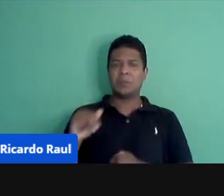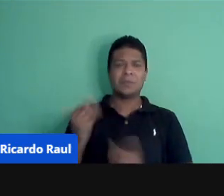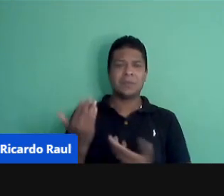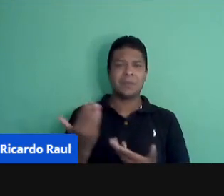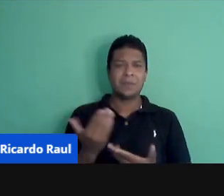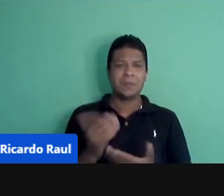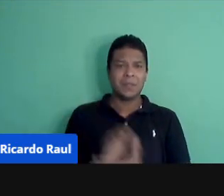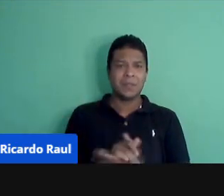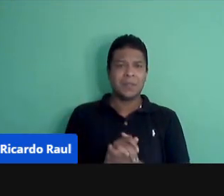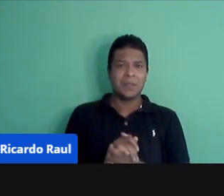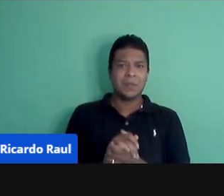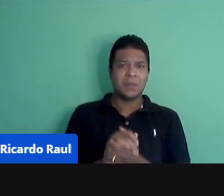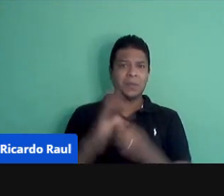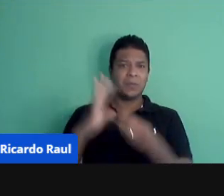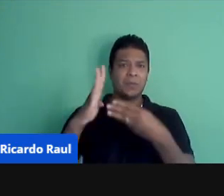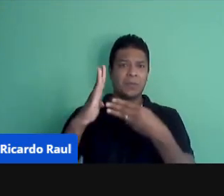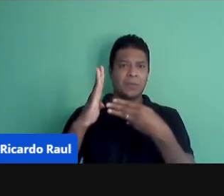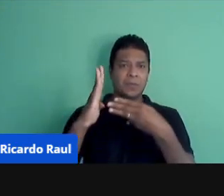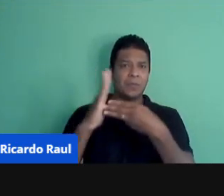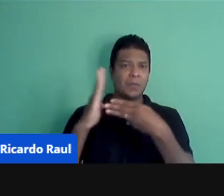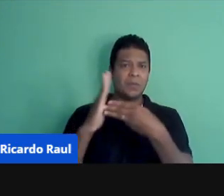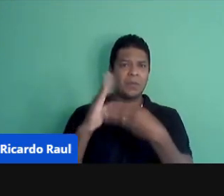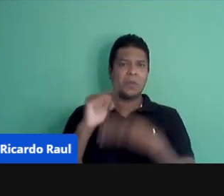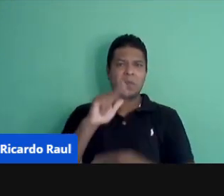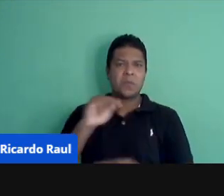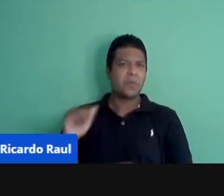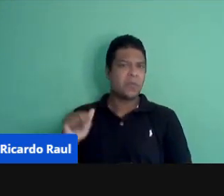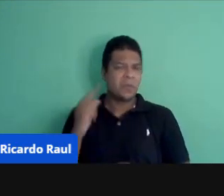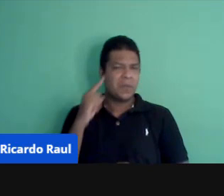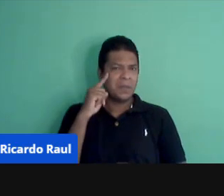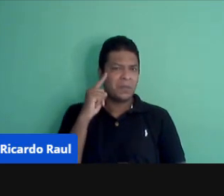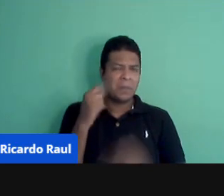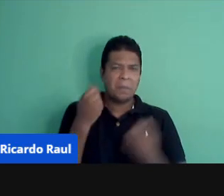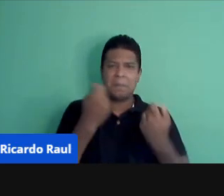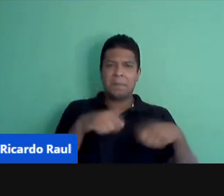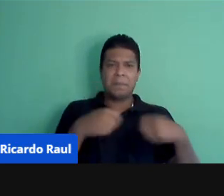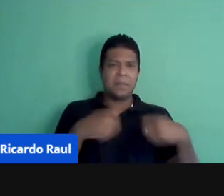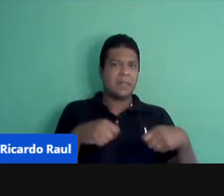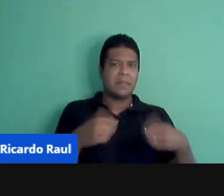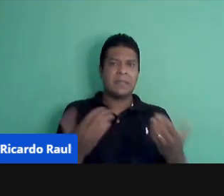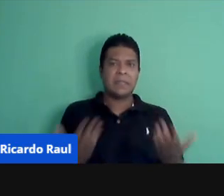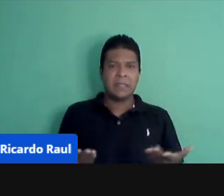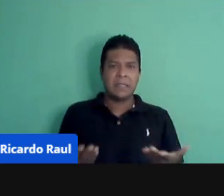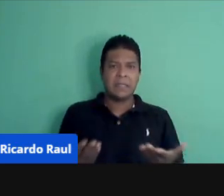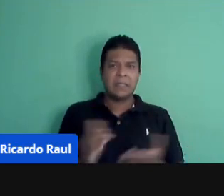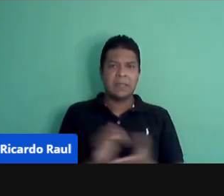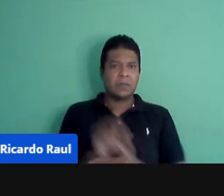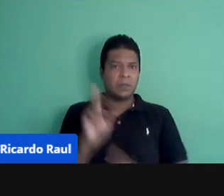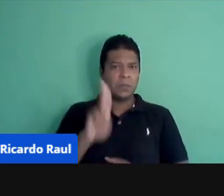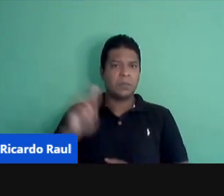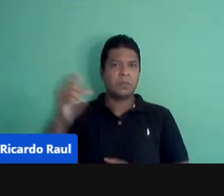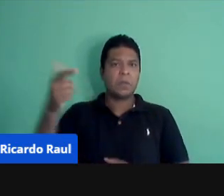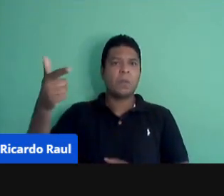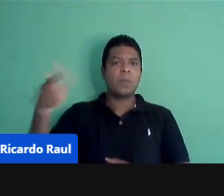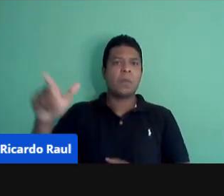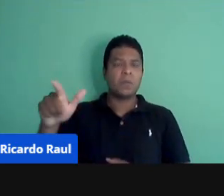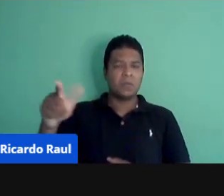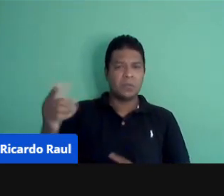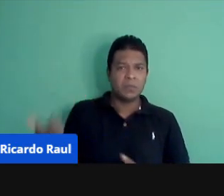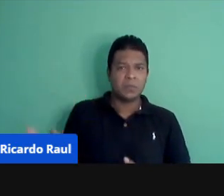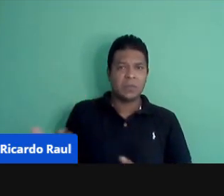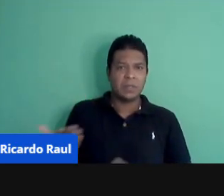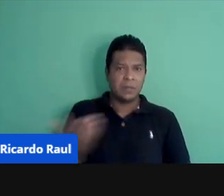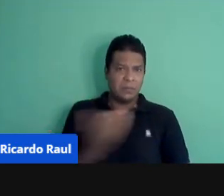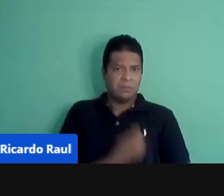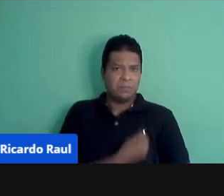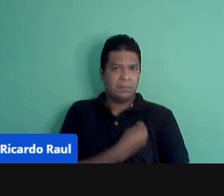Google Forms, nunca tinha visto nada disso, nunca precisei usar. Nós usávamos outros recursos